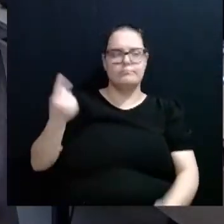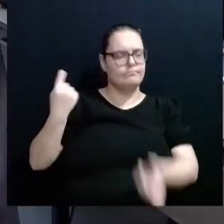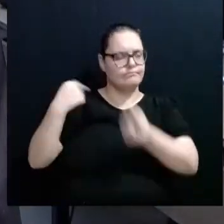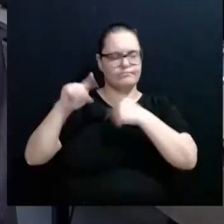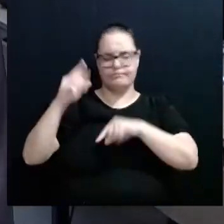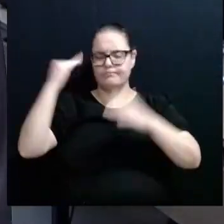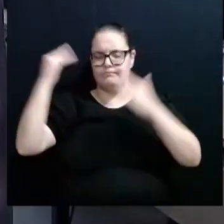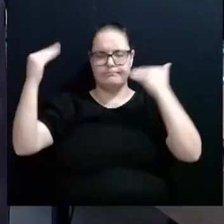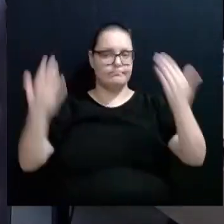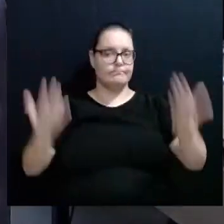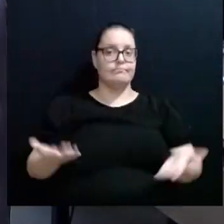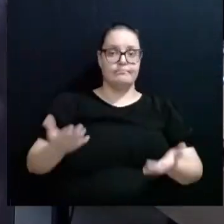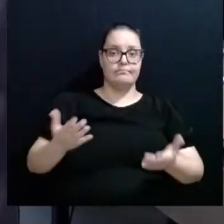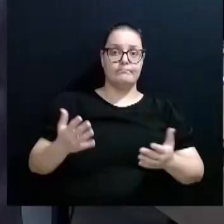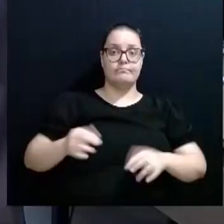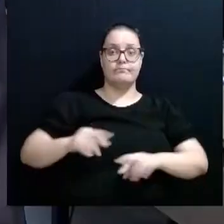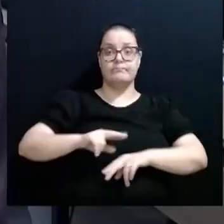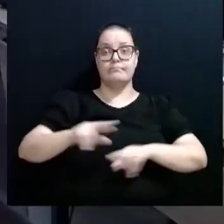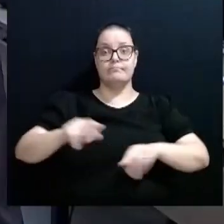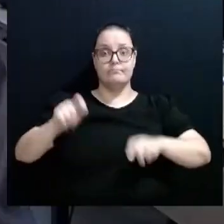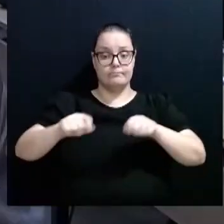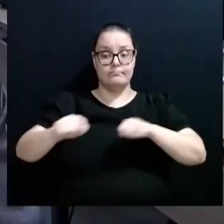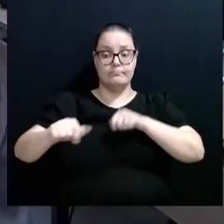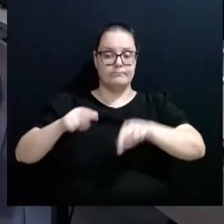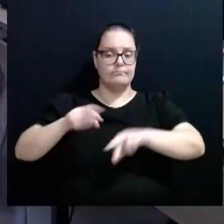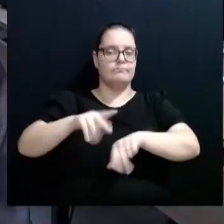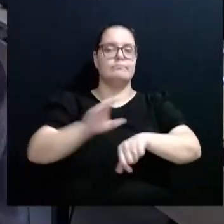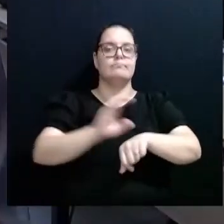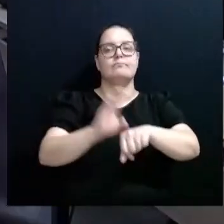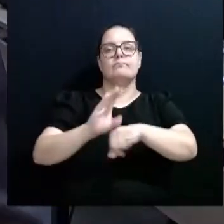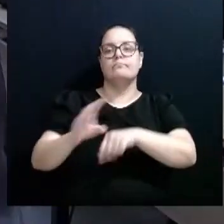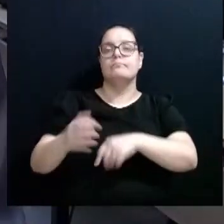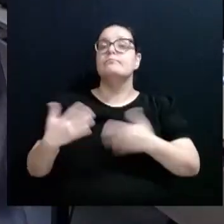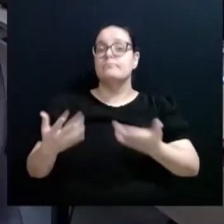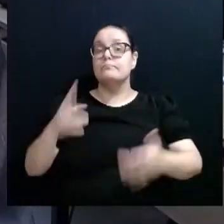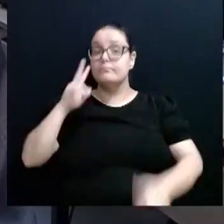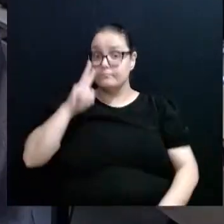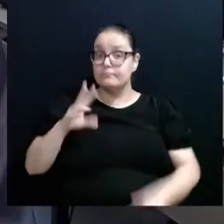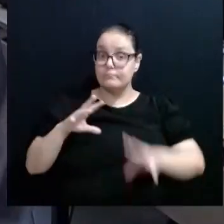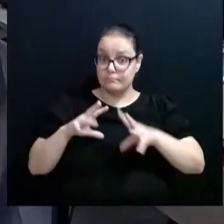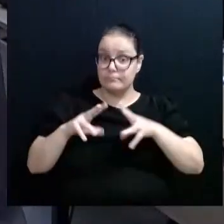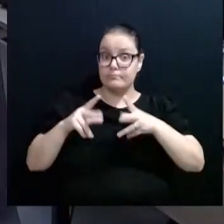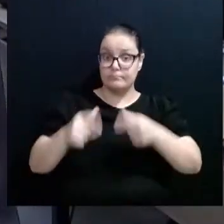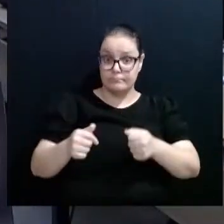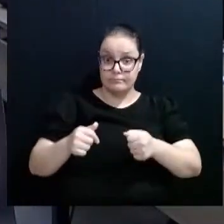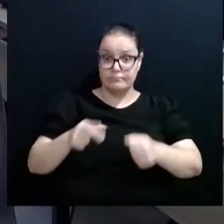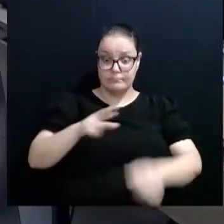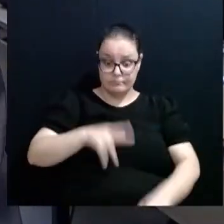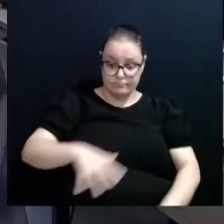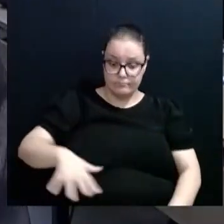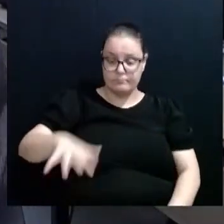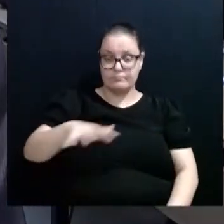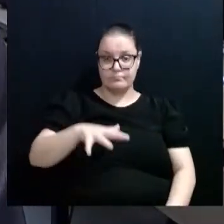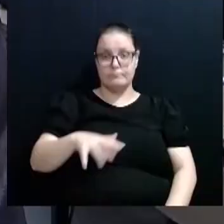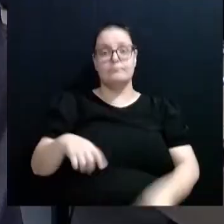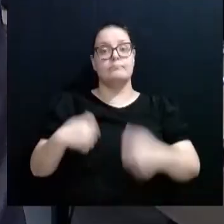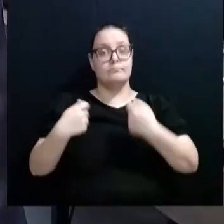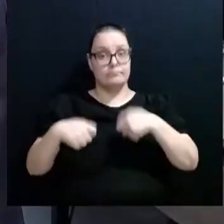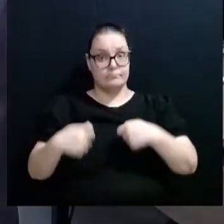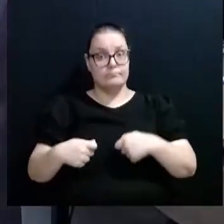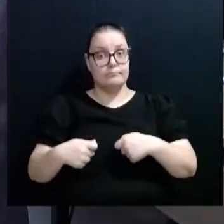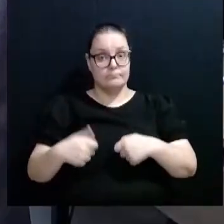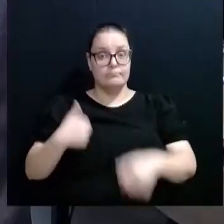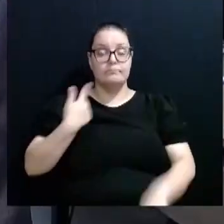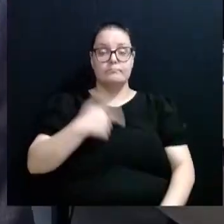ali muitas pessoas em vários cursos. Então, vendo toda essa região e a necessidade da gente levar